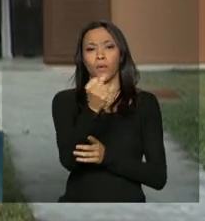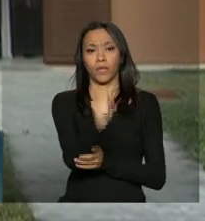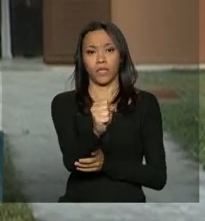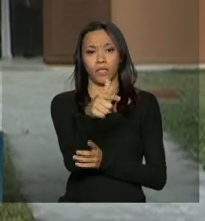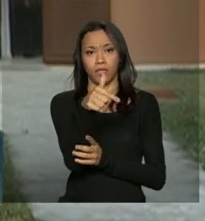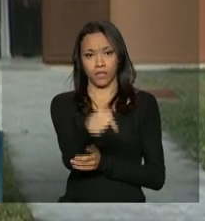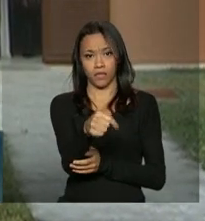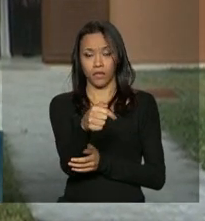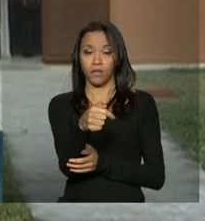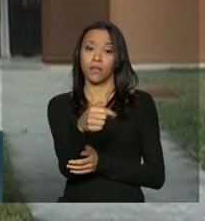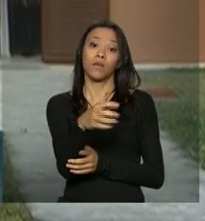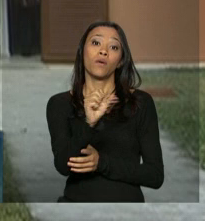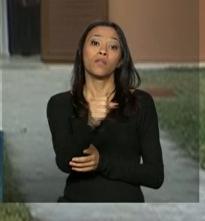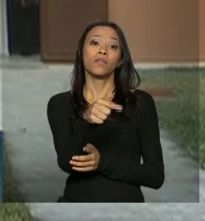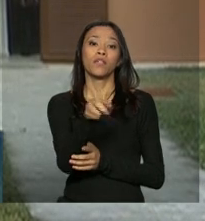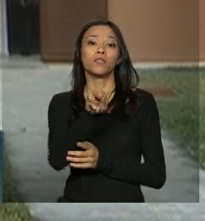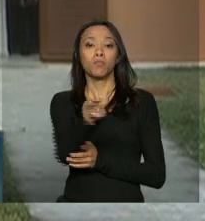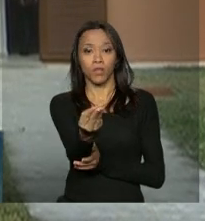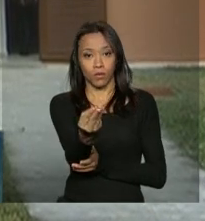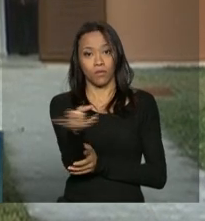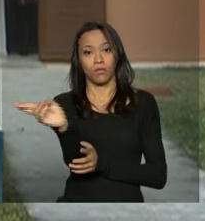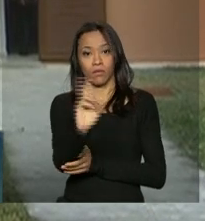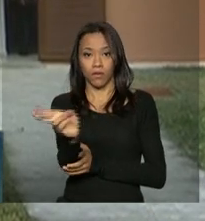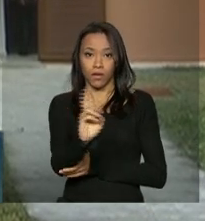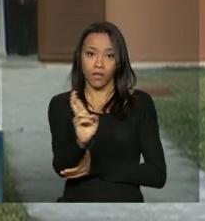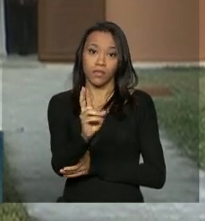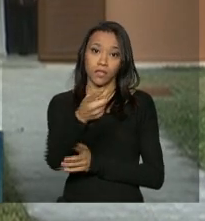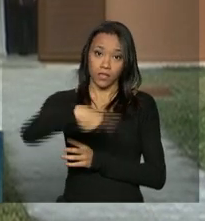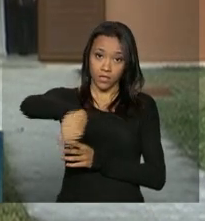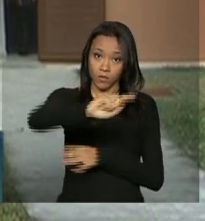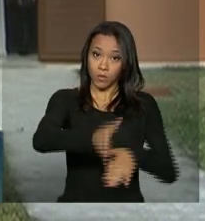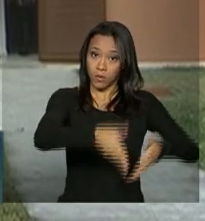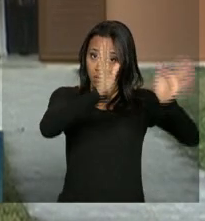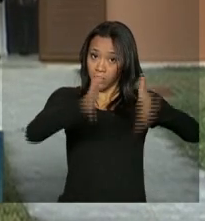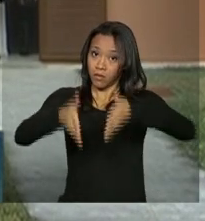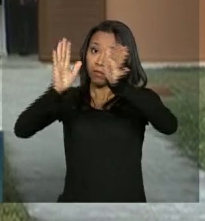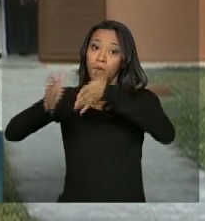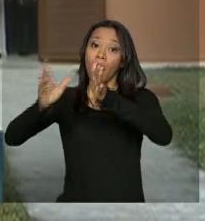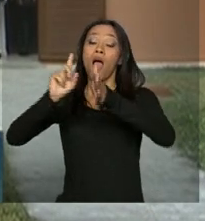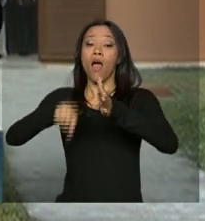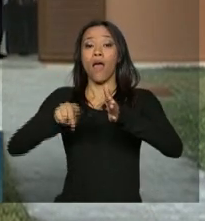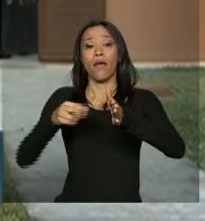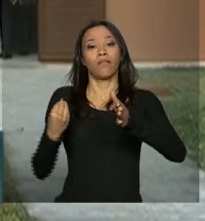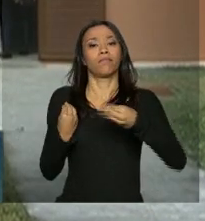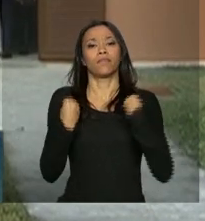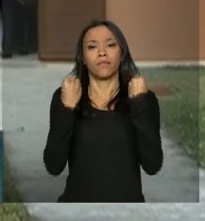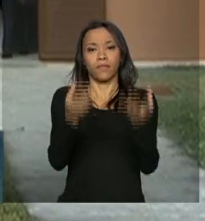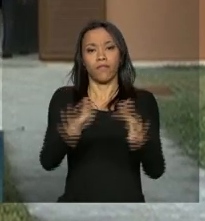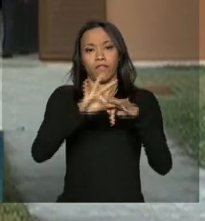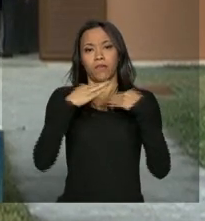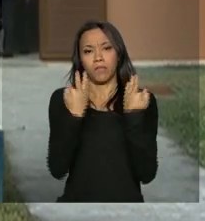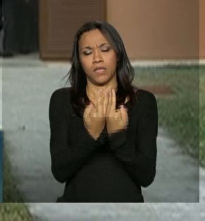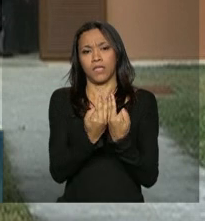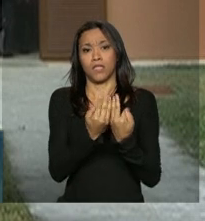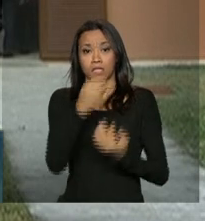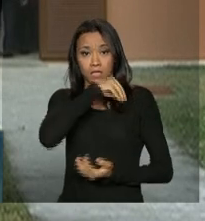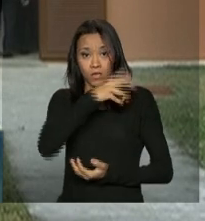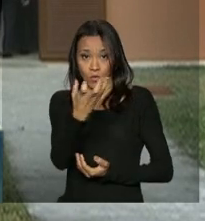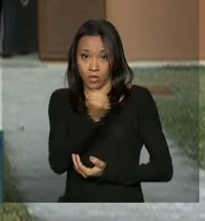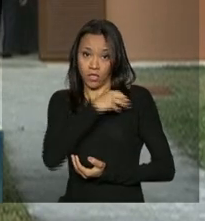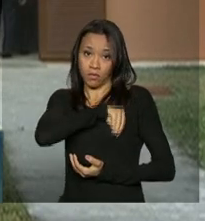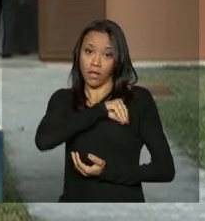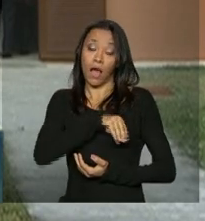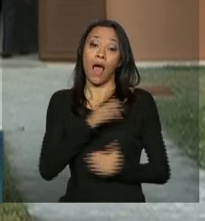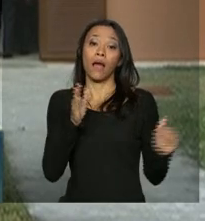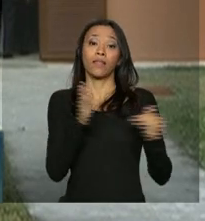meio deais e os apartamentos são destinados a famílias com renda de até R